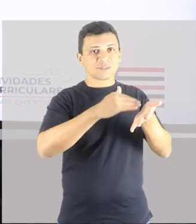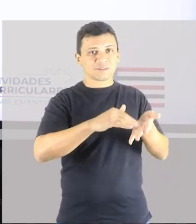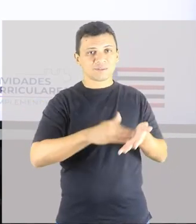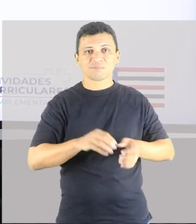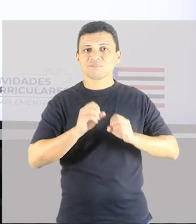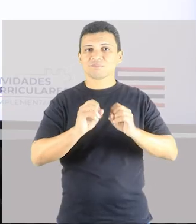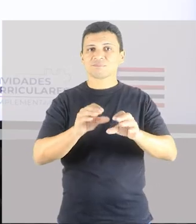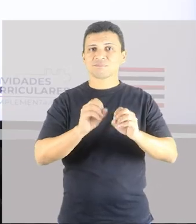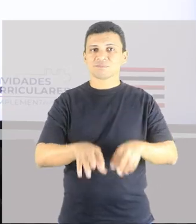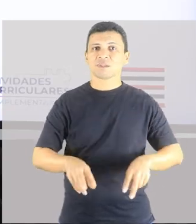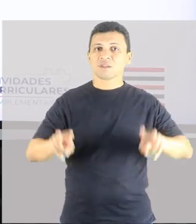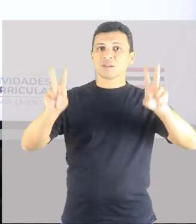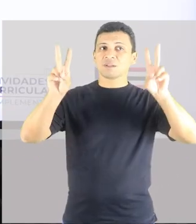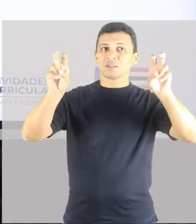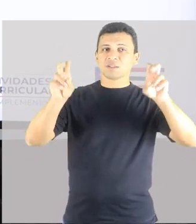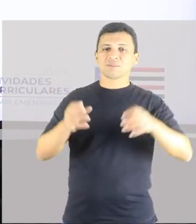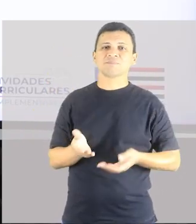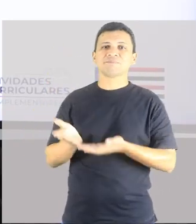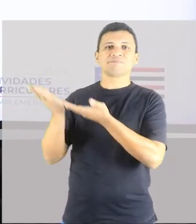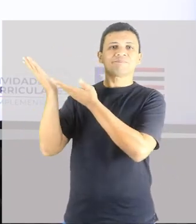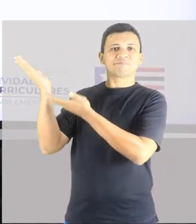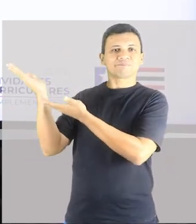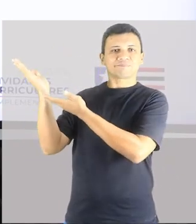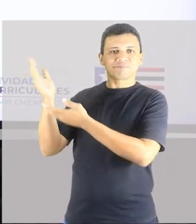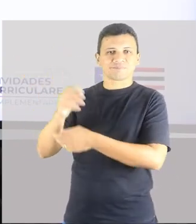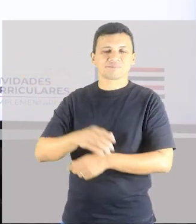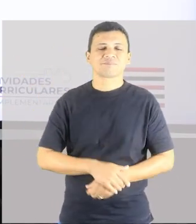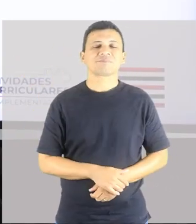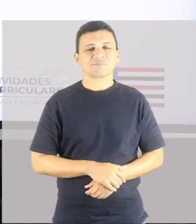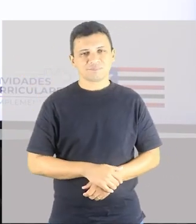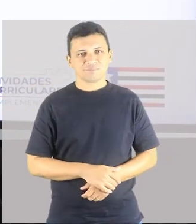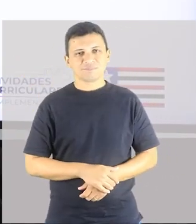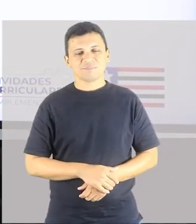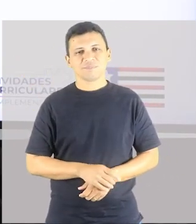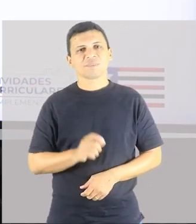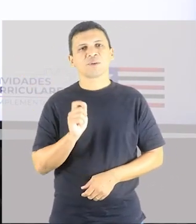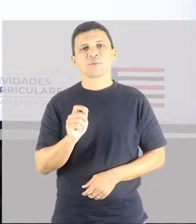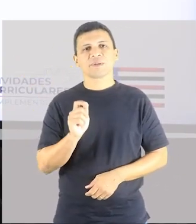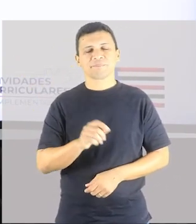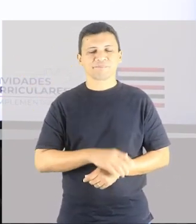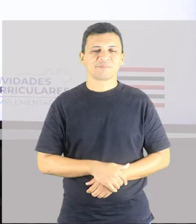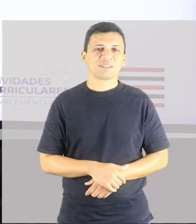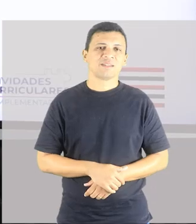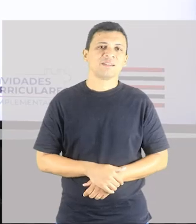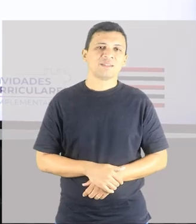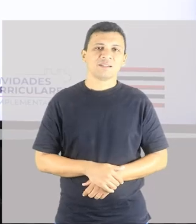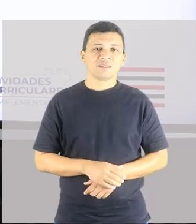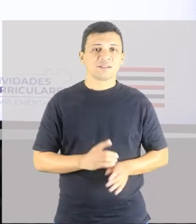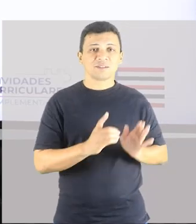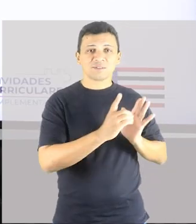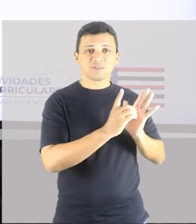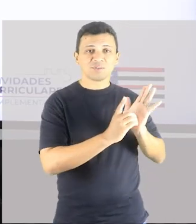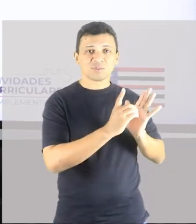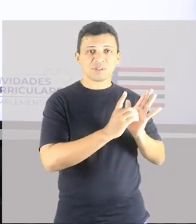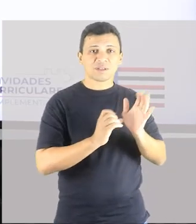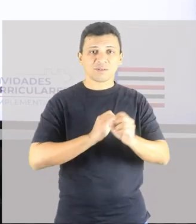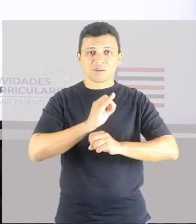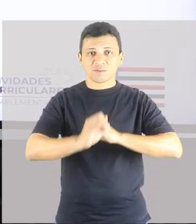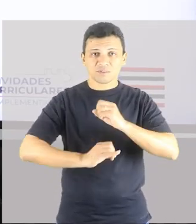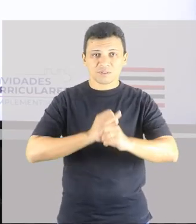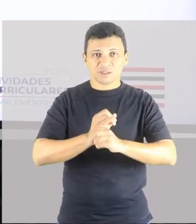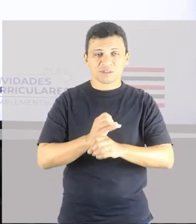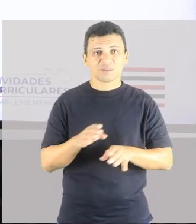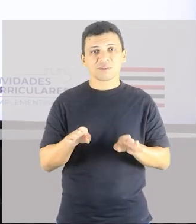sobre Online Dictionaries e Quiz Online, ou seja, nós vamos falar de dicionários online e